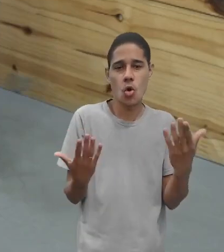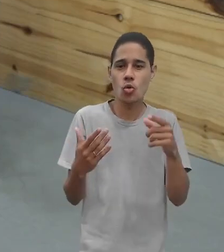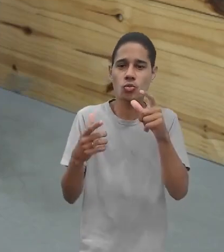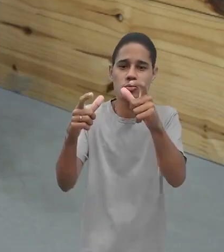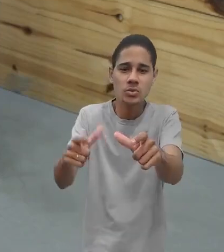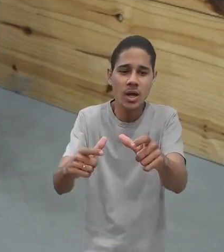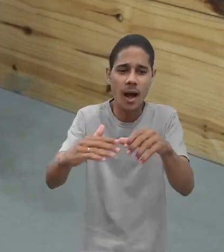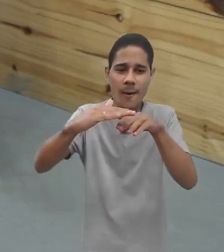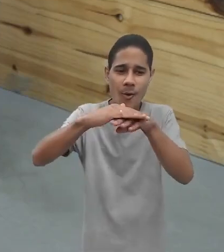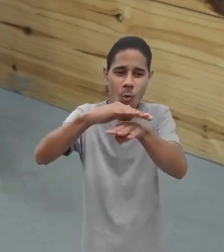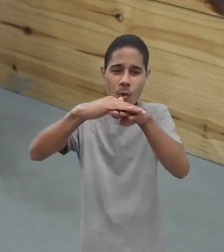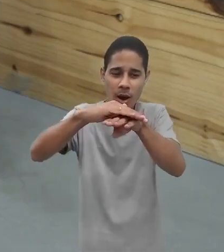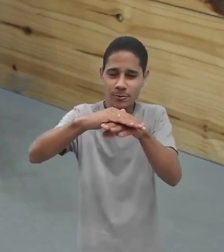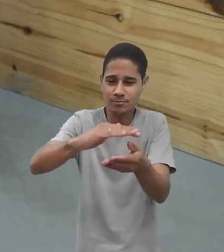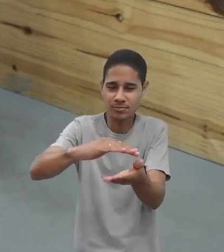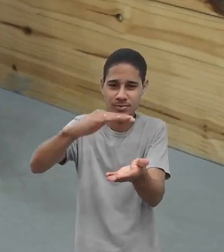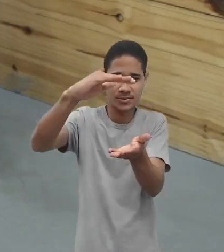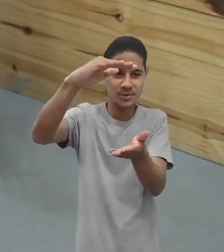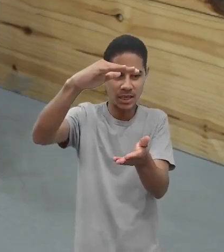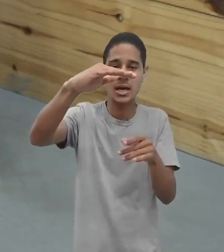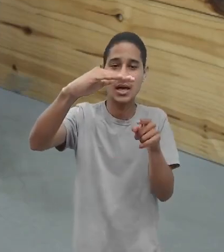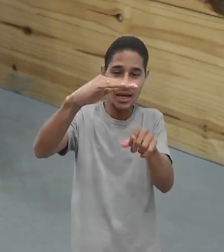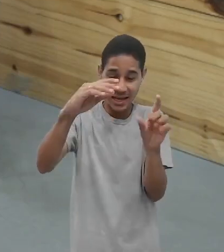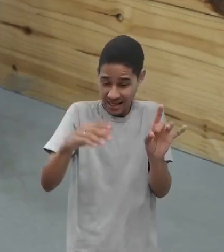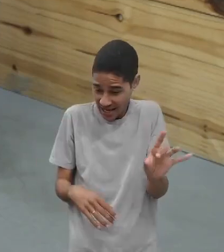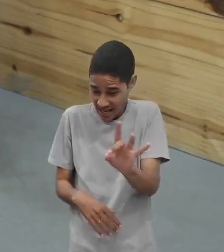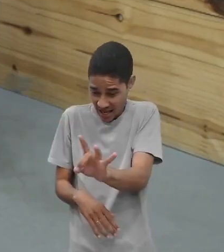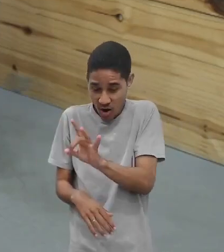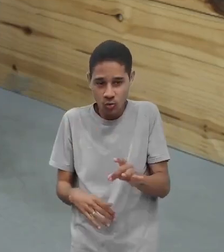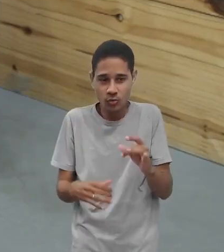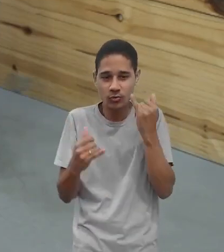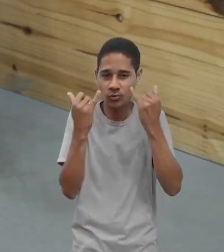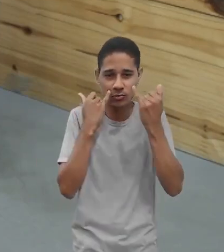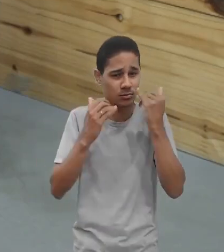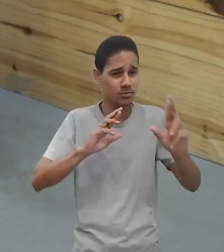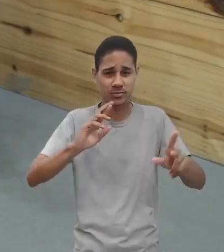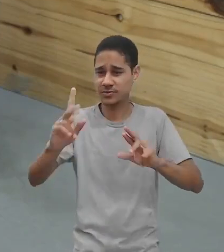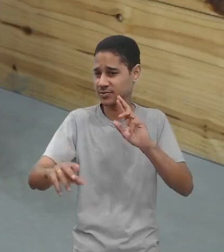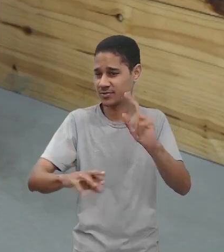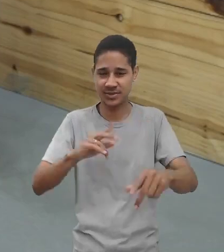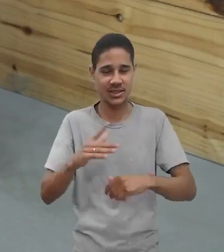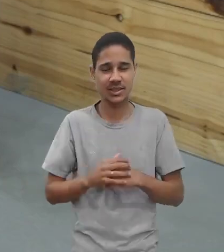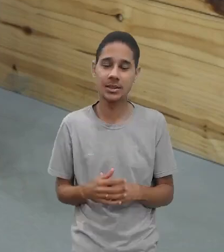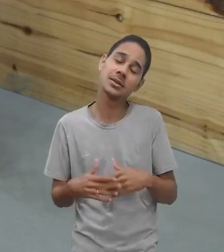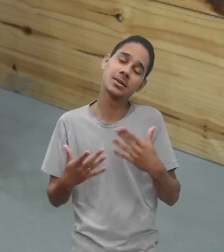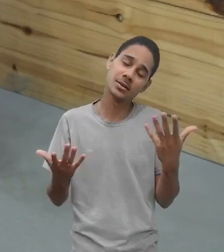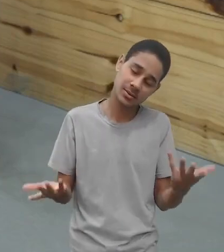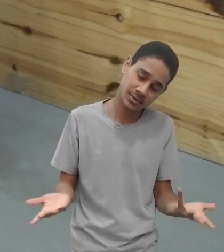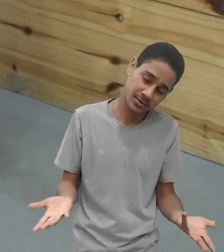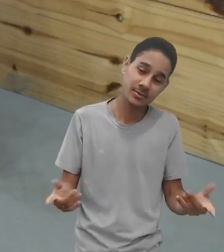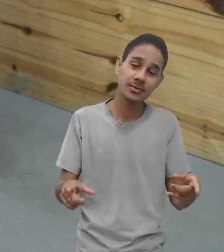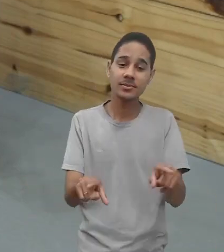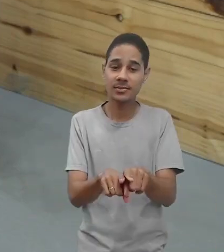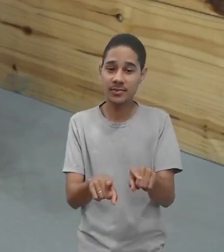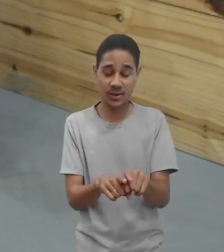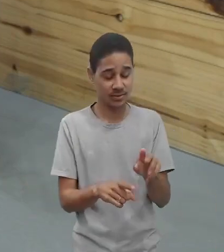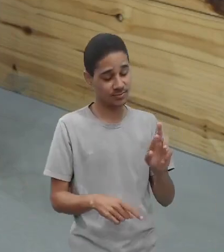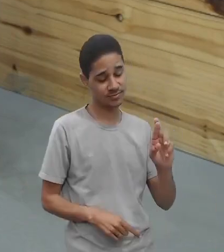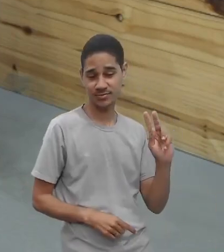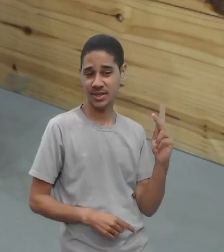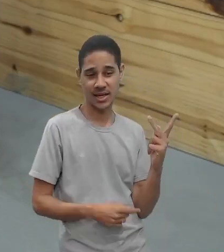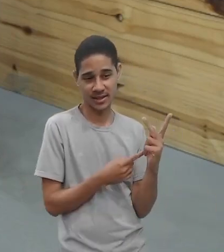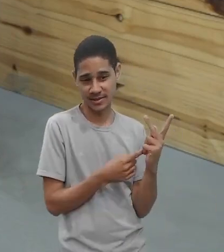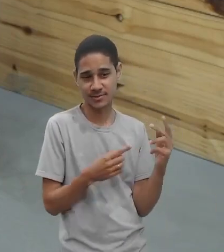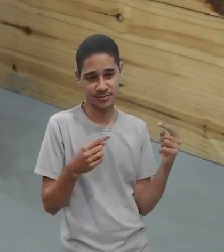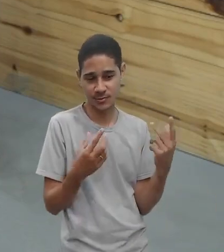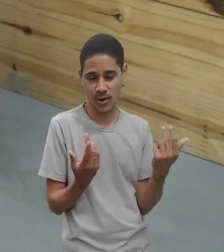Cada setor vai precisar de informações diferentes. E isso também não é diferente para o segmento de recursos humanos. Muito bem.